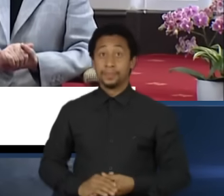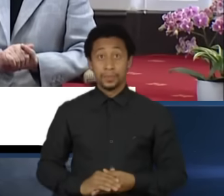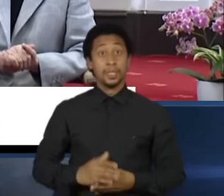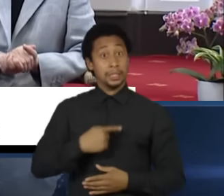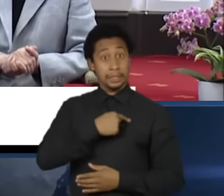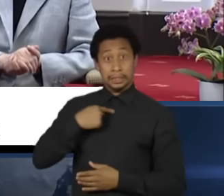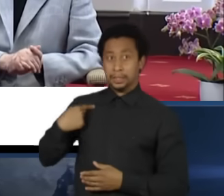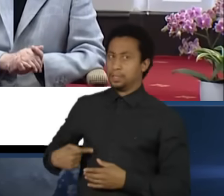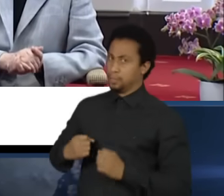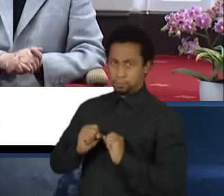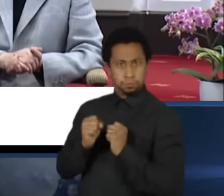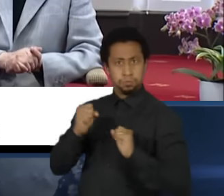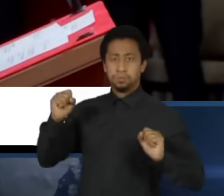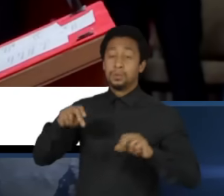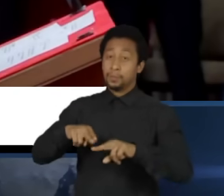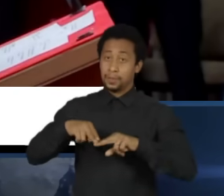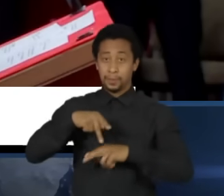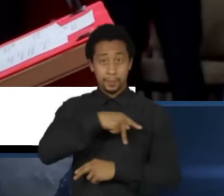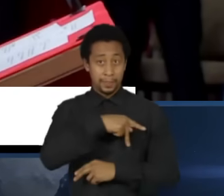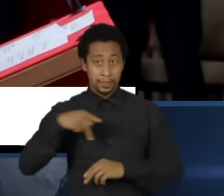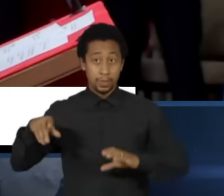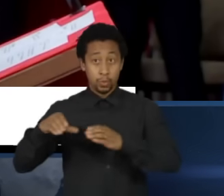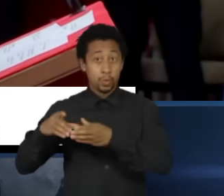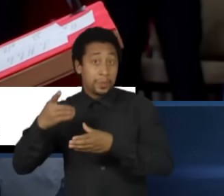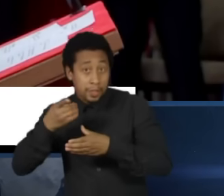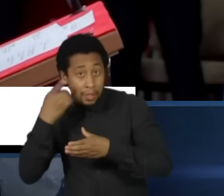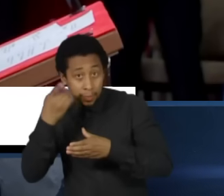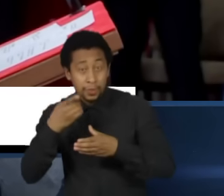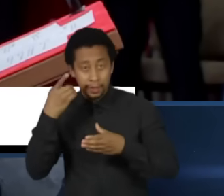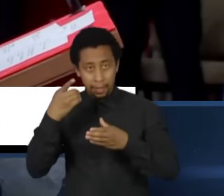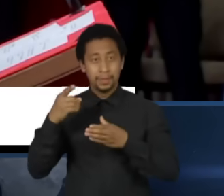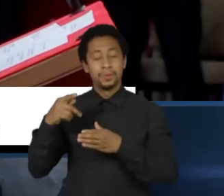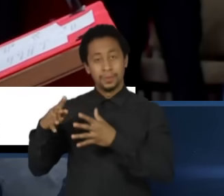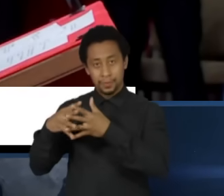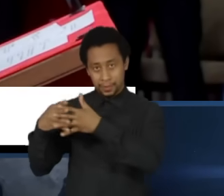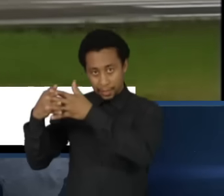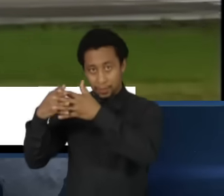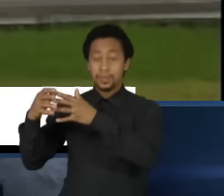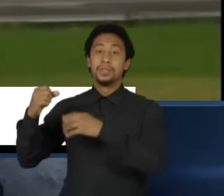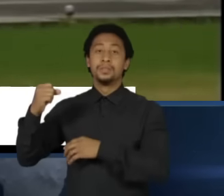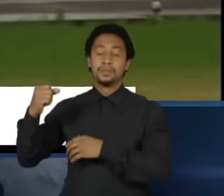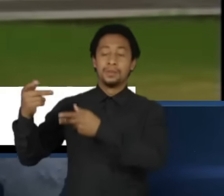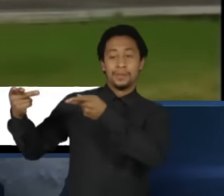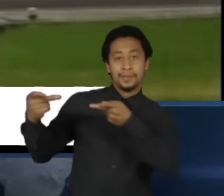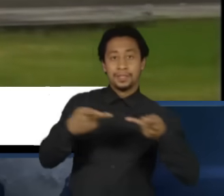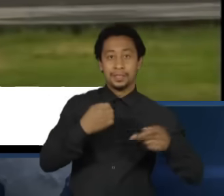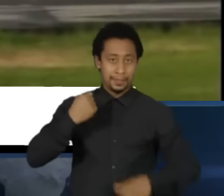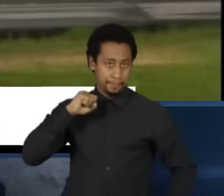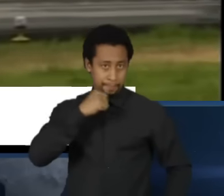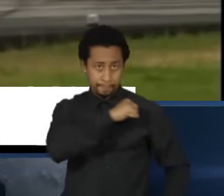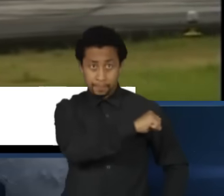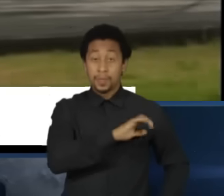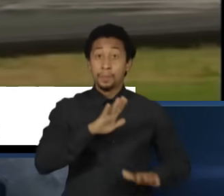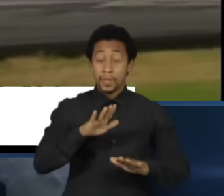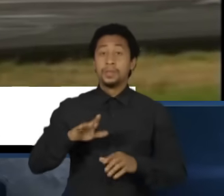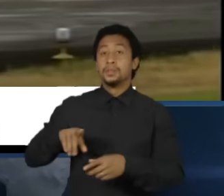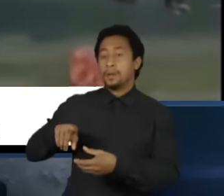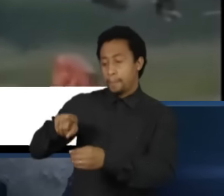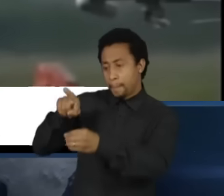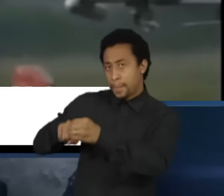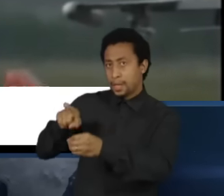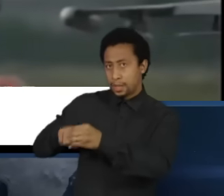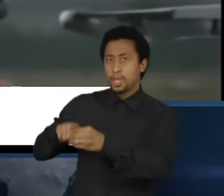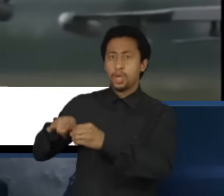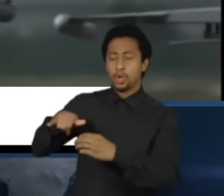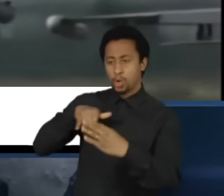Deputados dos Estados Unidos finaliza a visita Taiuana. Imediatamente Pequim envia caças ao estreito que separa o seu território